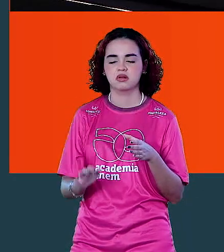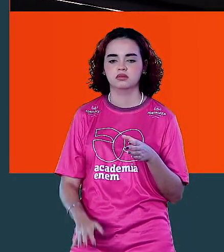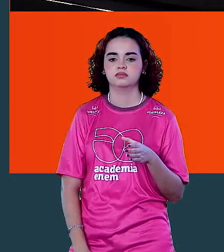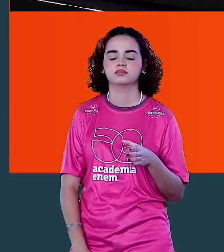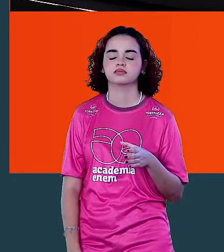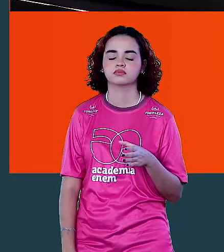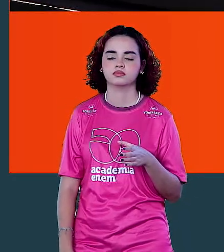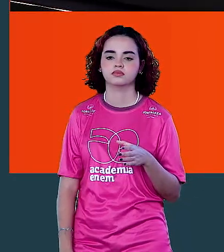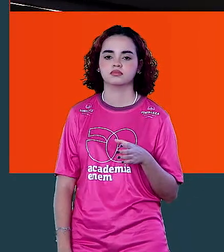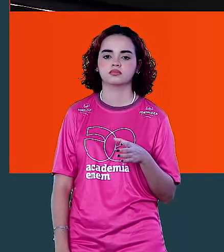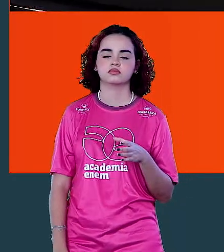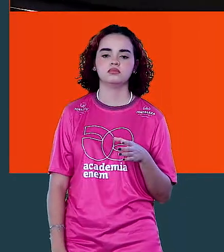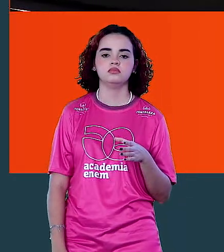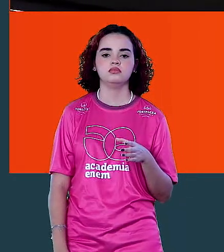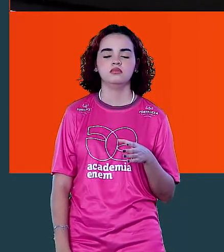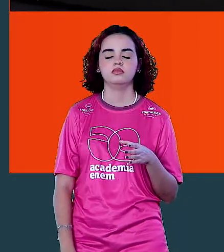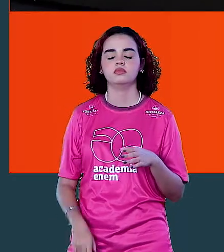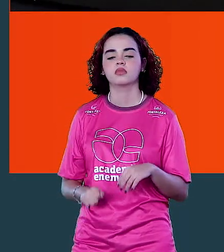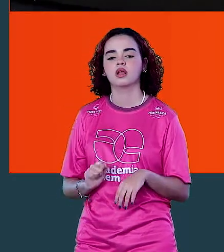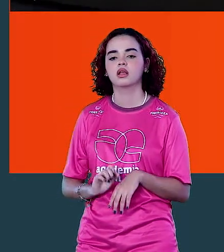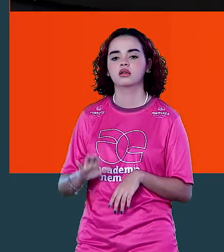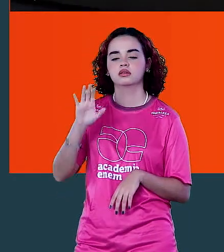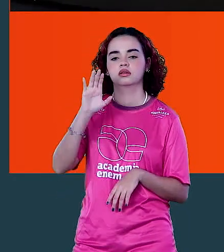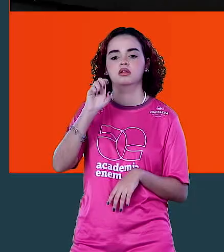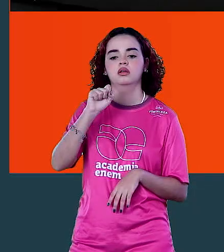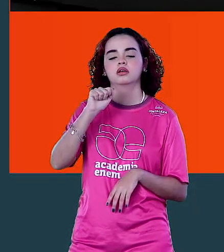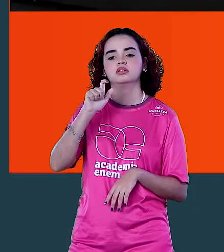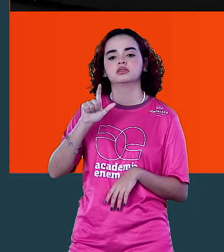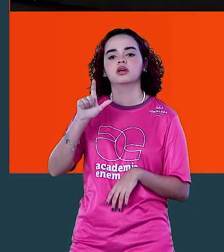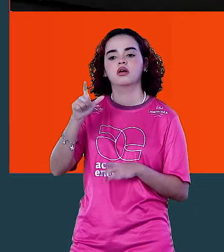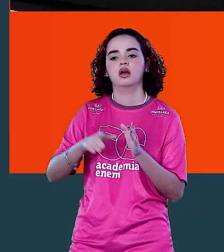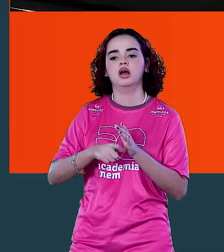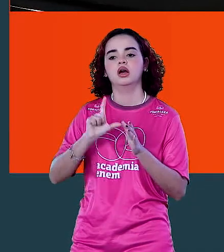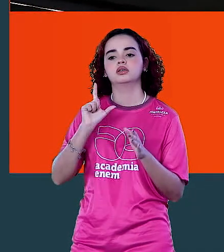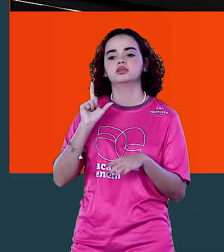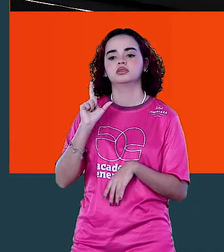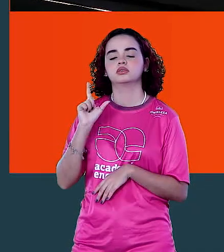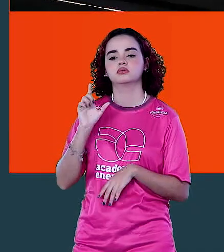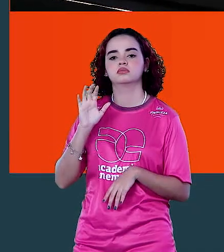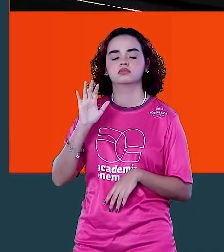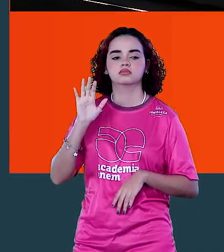E aí? Levanta a mão aí, quem coloca sal antes da água ferver?